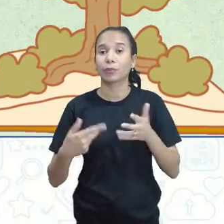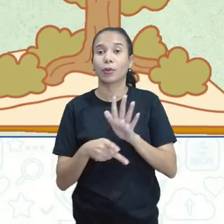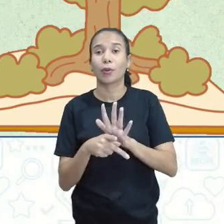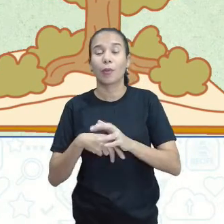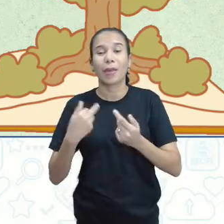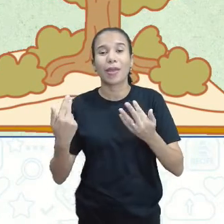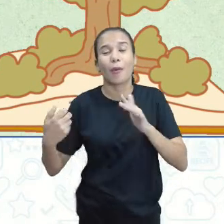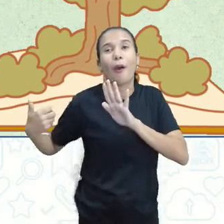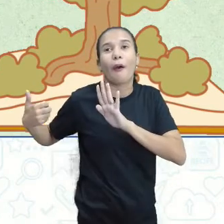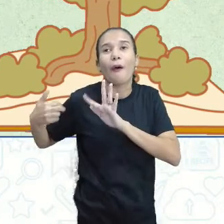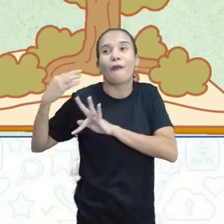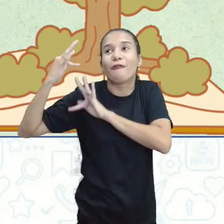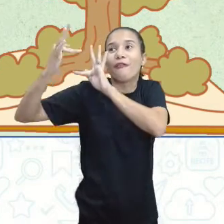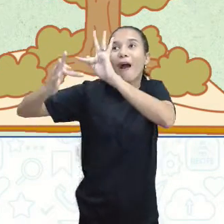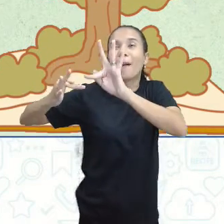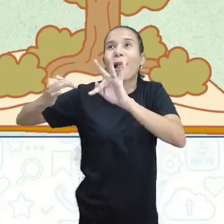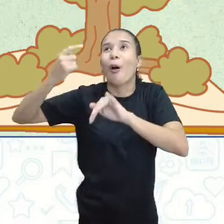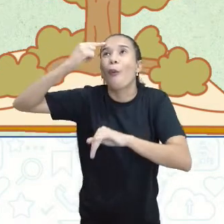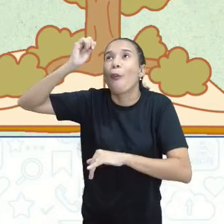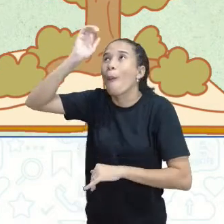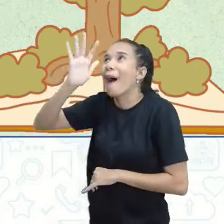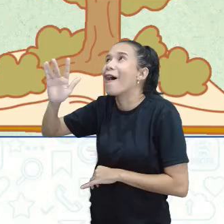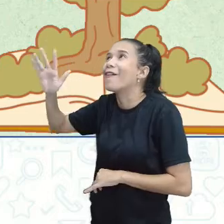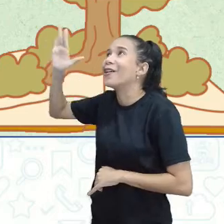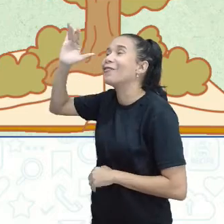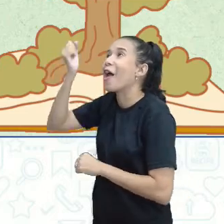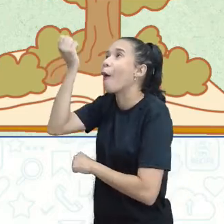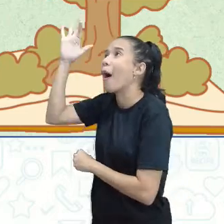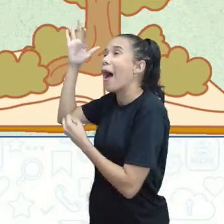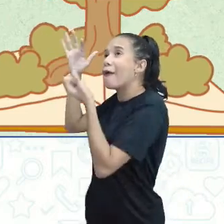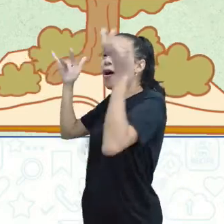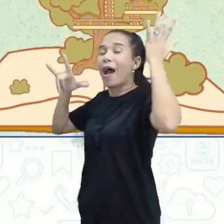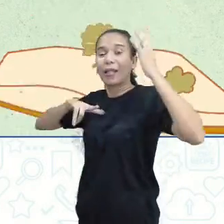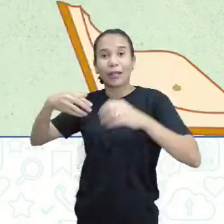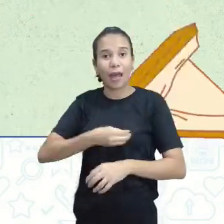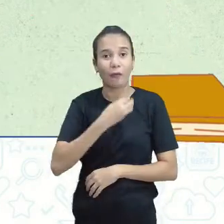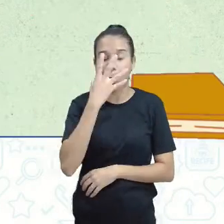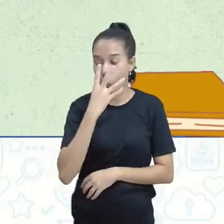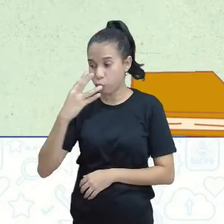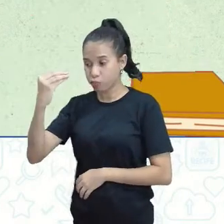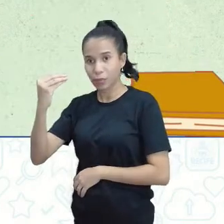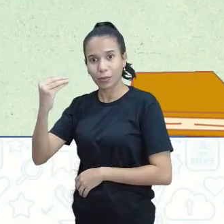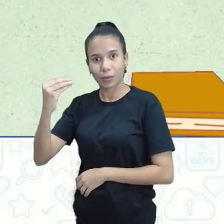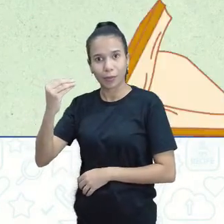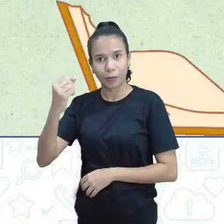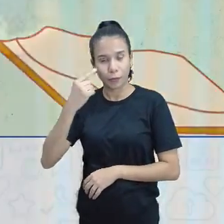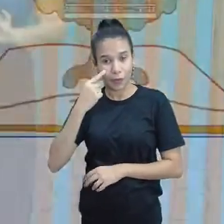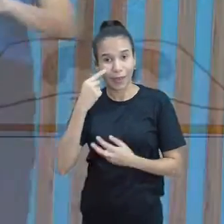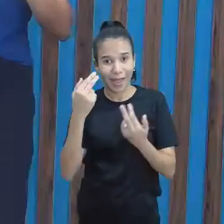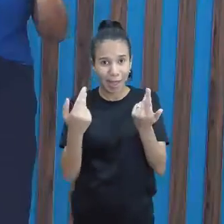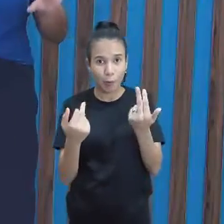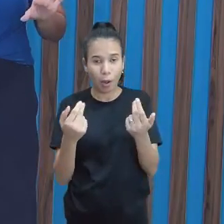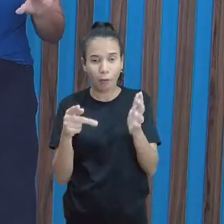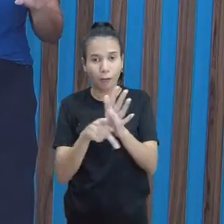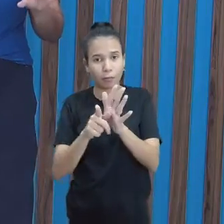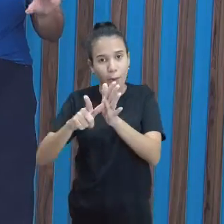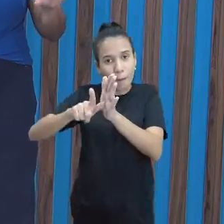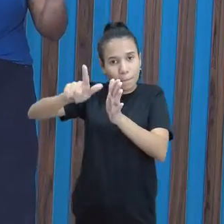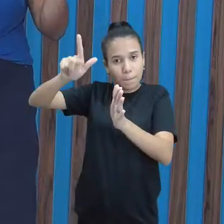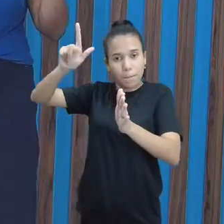fábulas. Era uma vez uma floresta encantada onde vivia um lobo. Então, veja, a gente está falando do mesmo